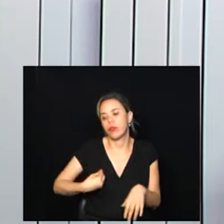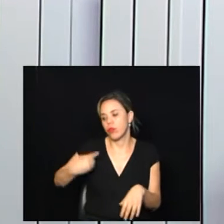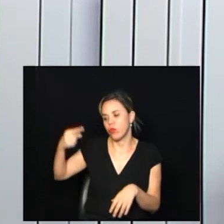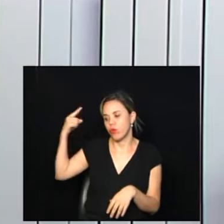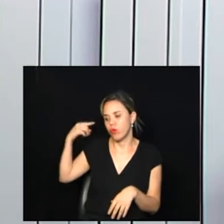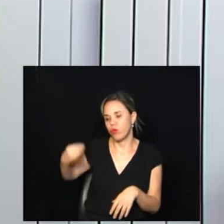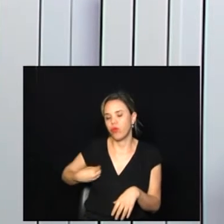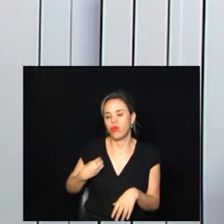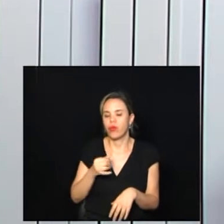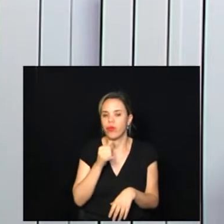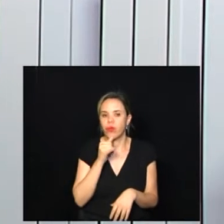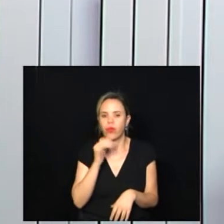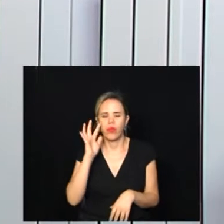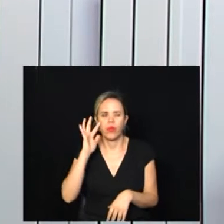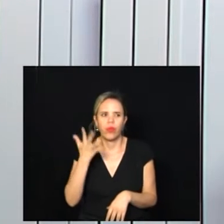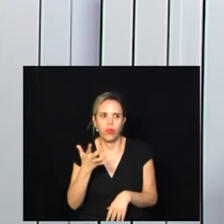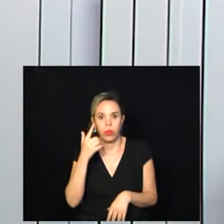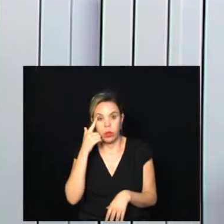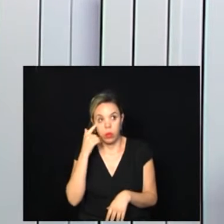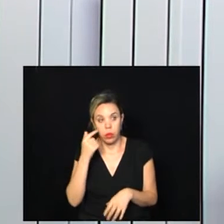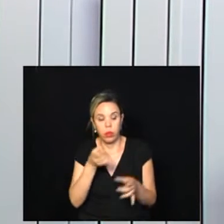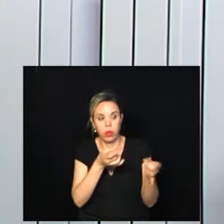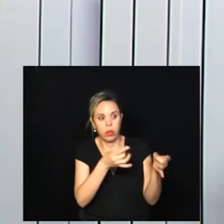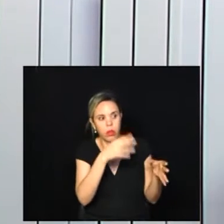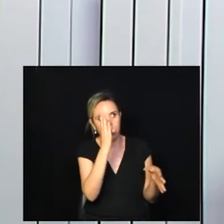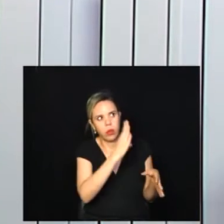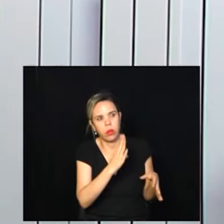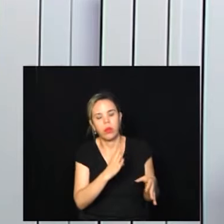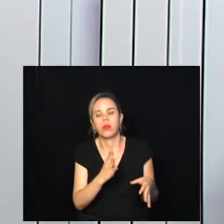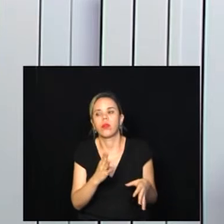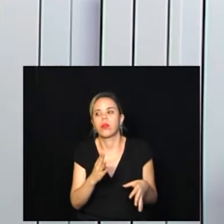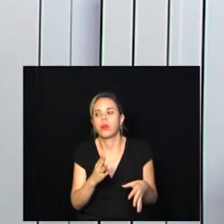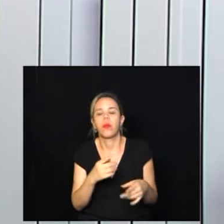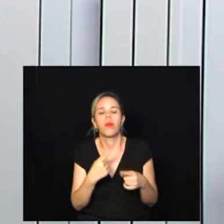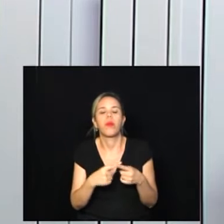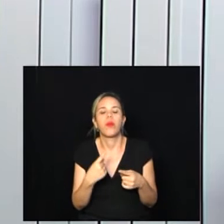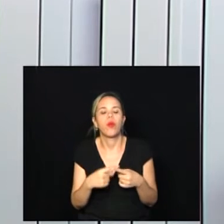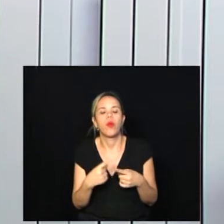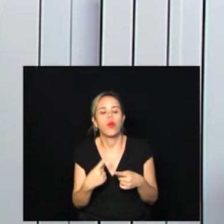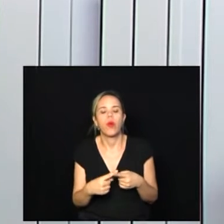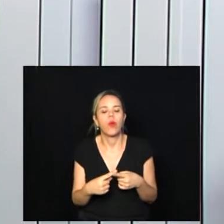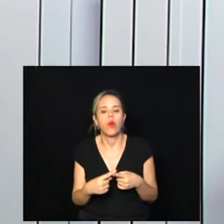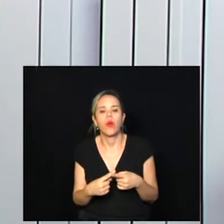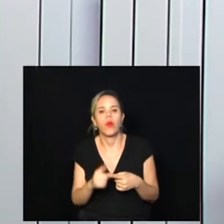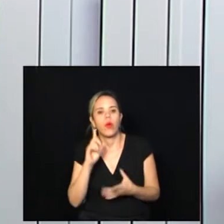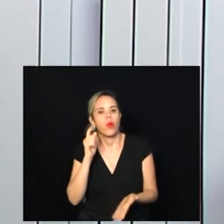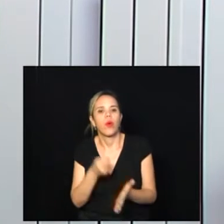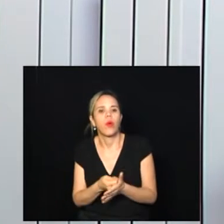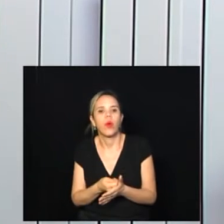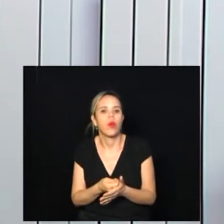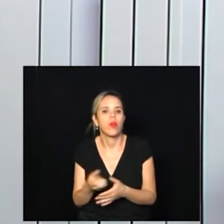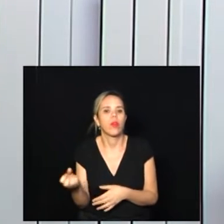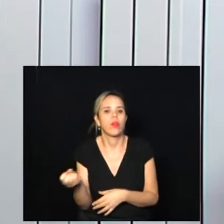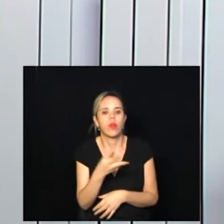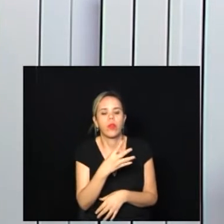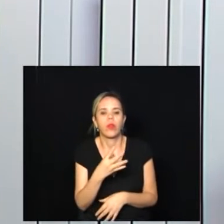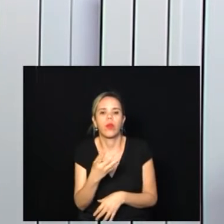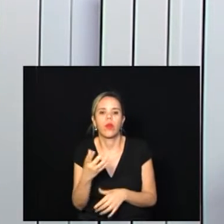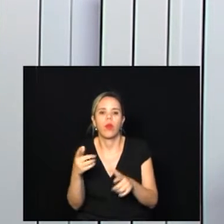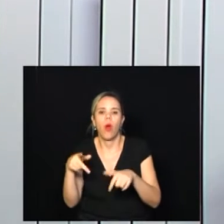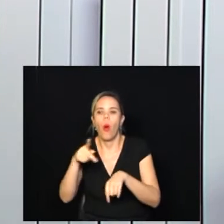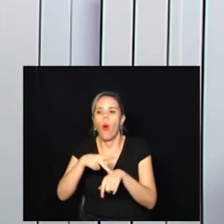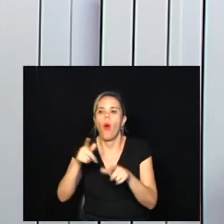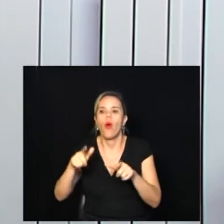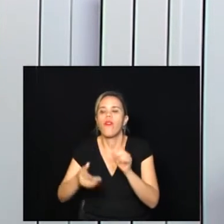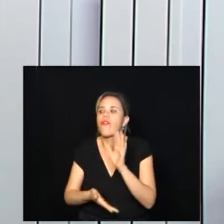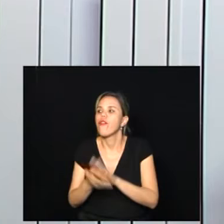sua vida quando resolveu sair do Brasil? Por quê? E a decisão de um novo destino? Para